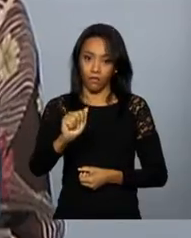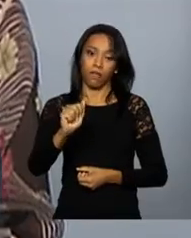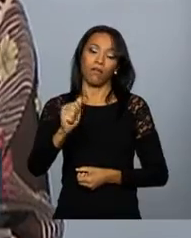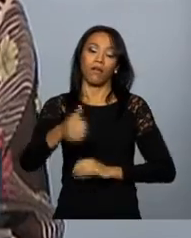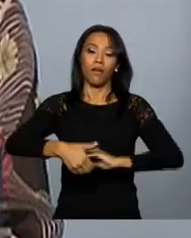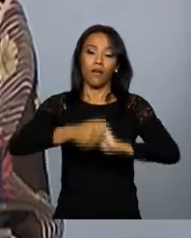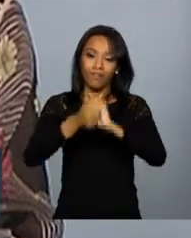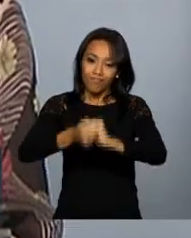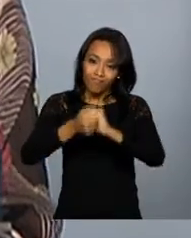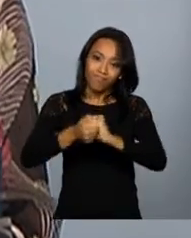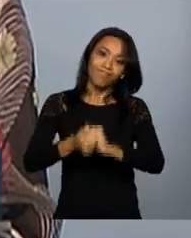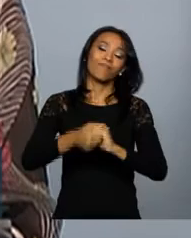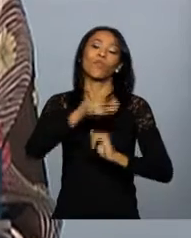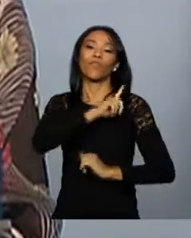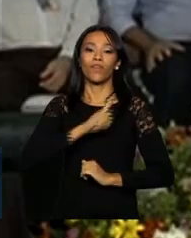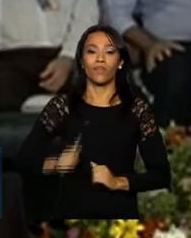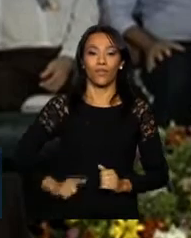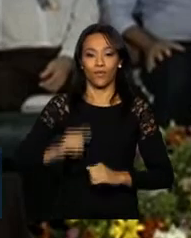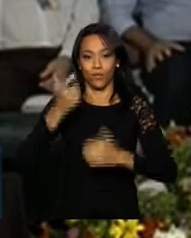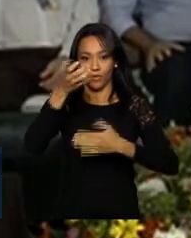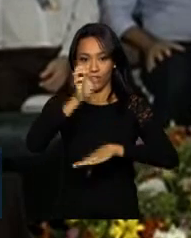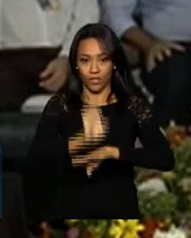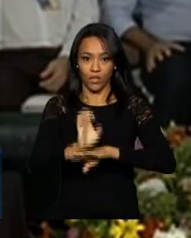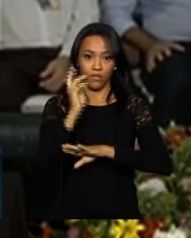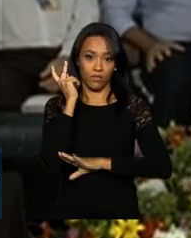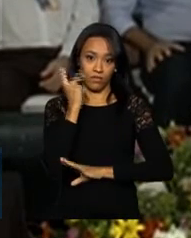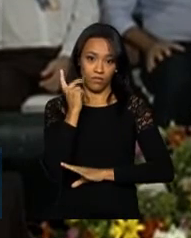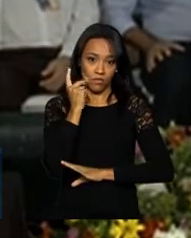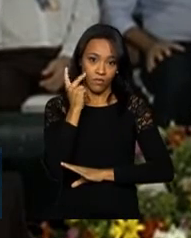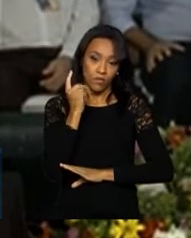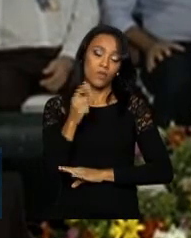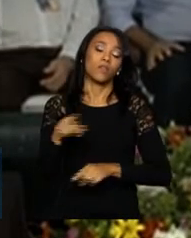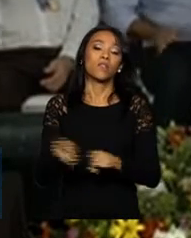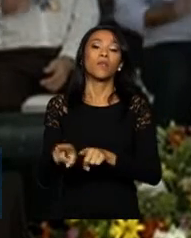do Ceará, Camilo Santana, o ministro das